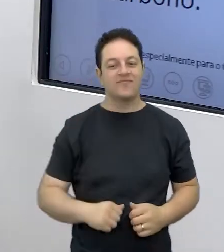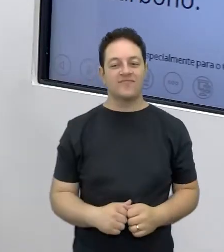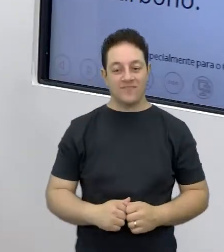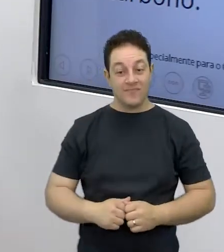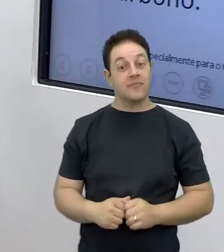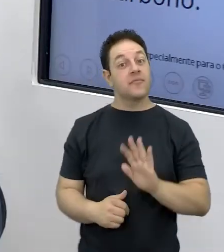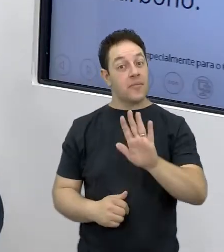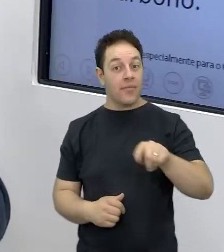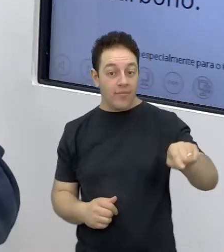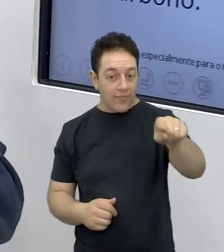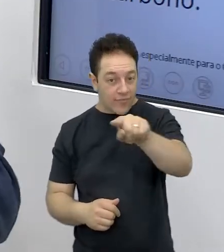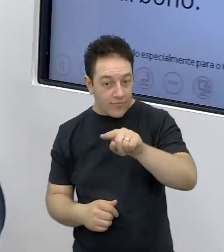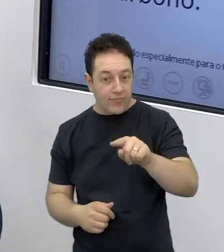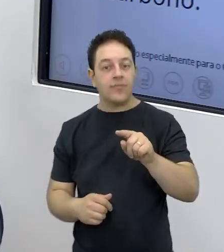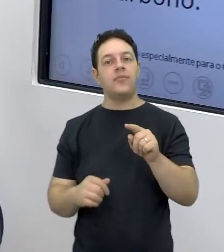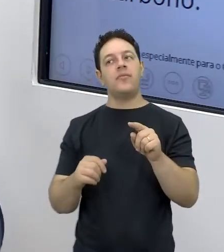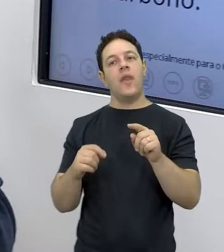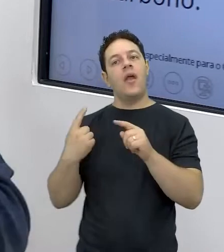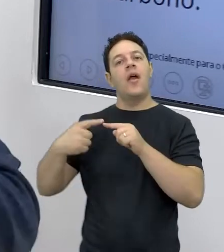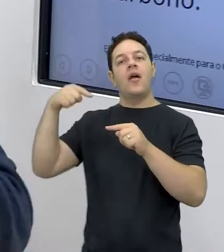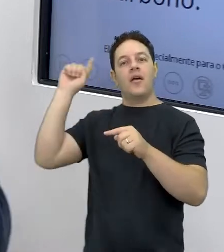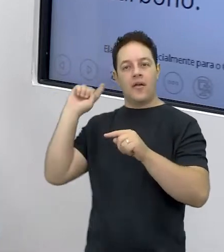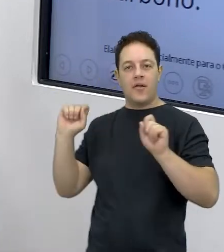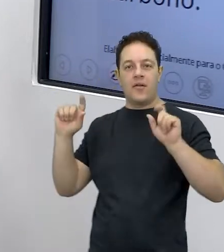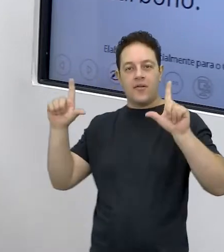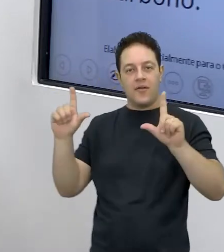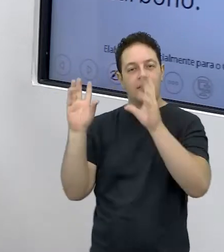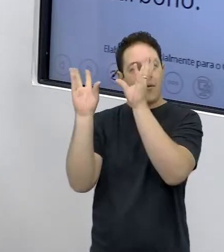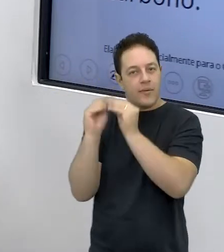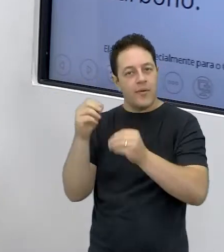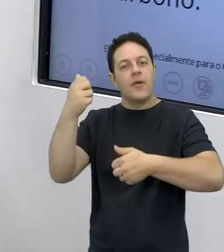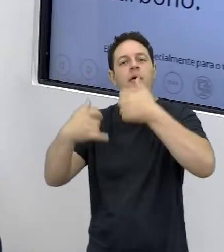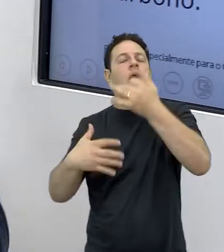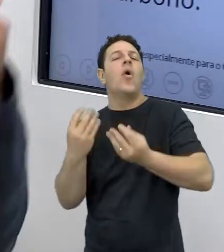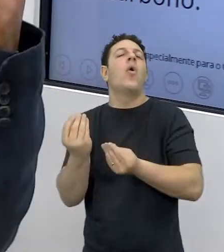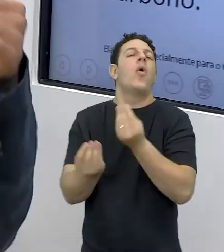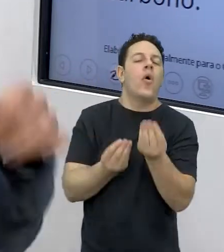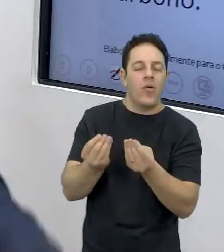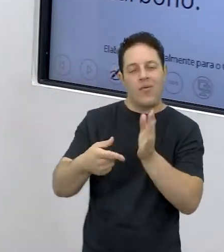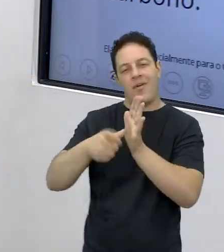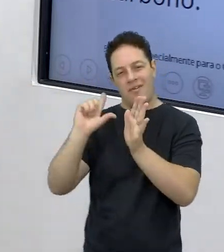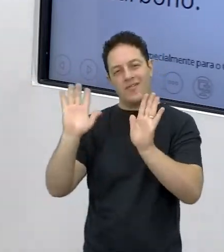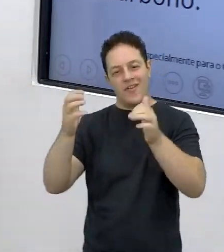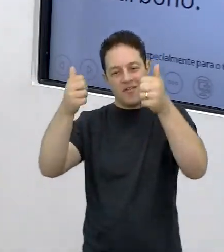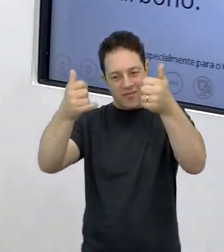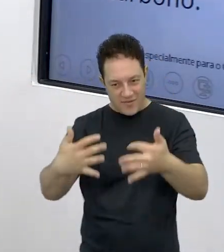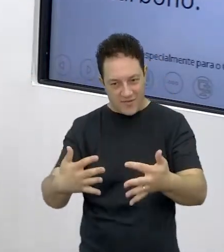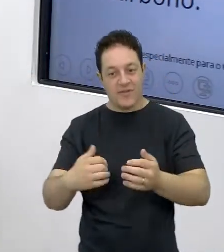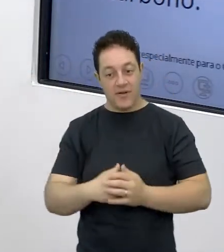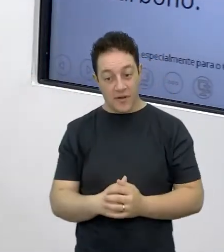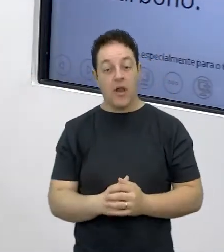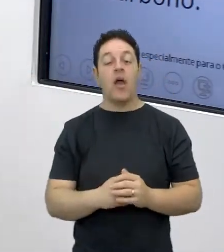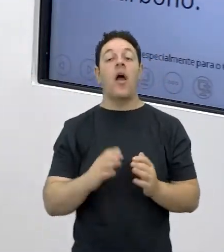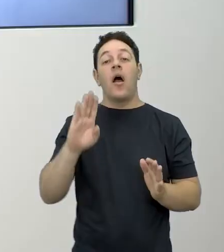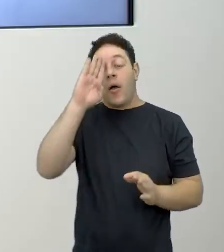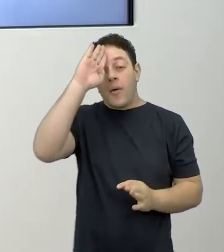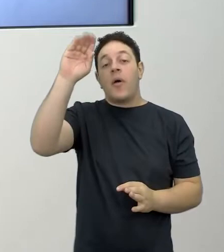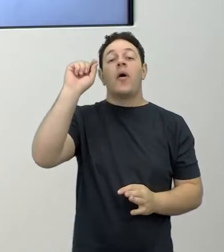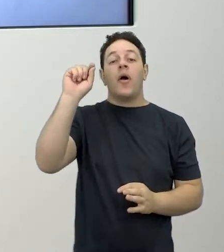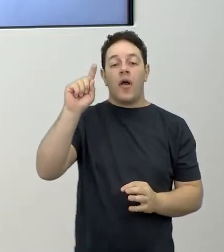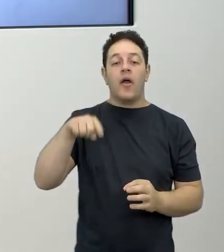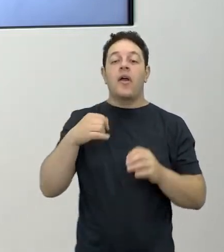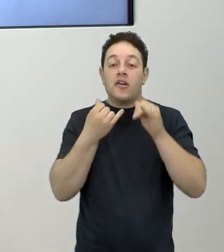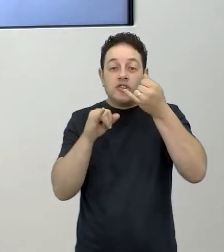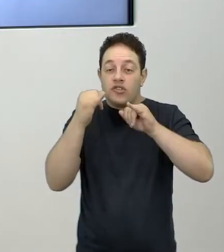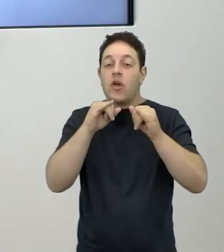Então, para vocês aí, deixei esse último slide explicando como funciona, né? Então, olha aí, ó, a fonte primária de energia, então,